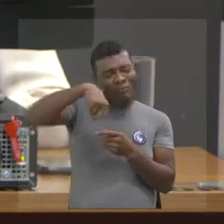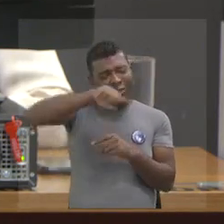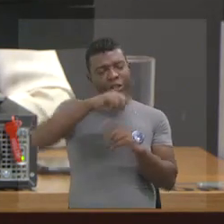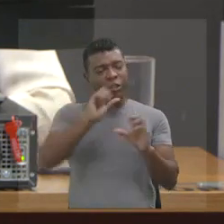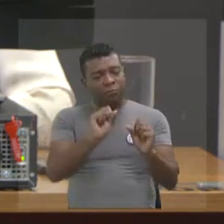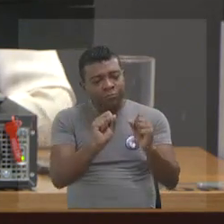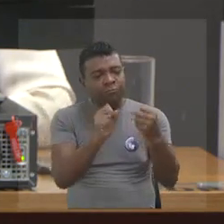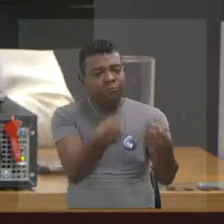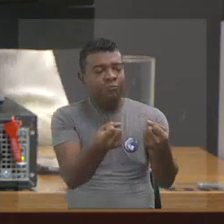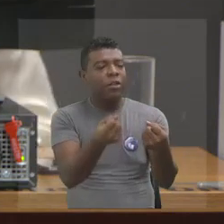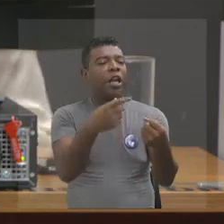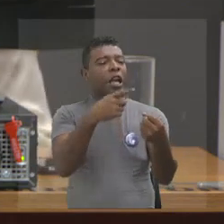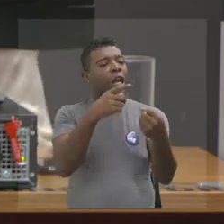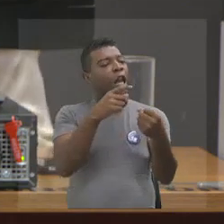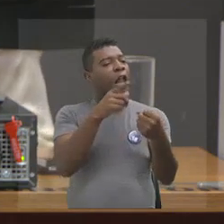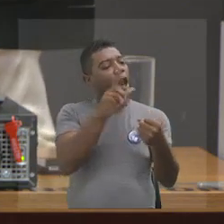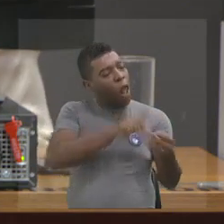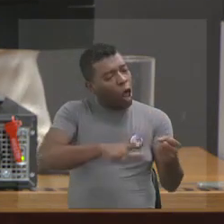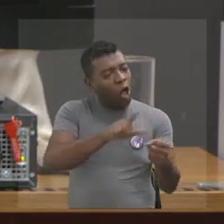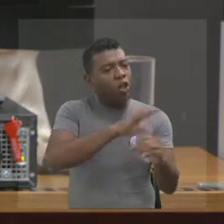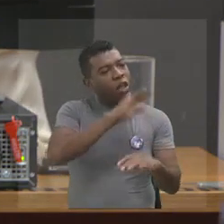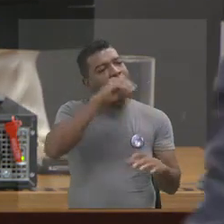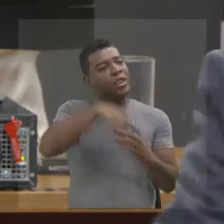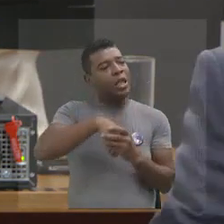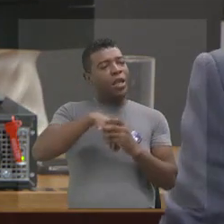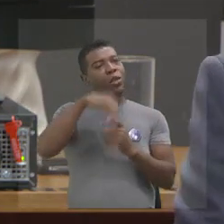seus processos é sempre